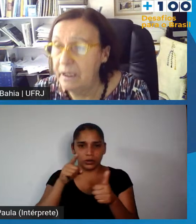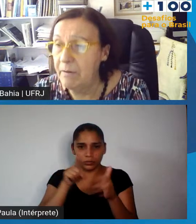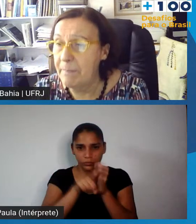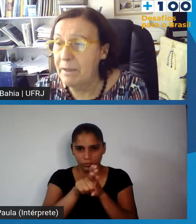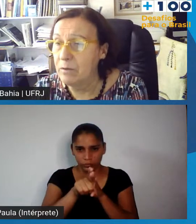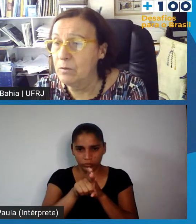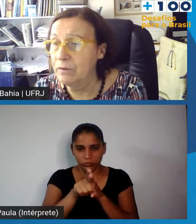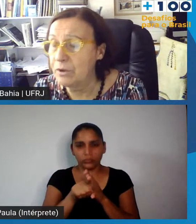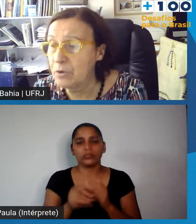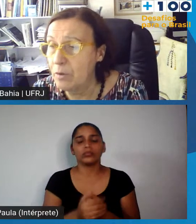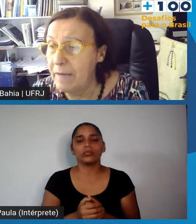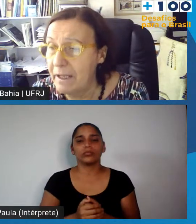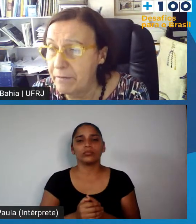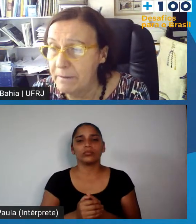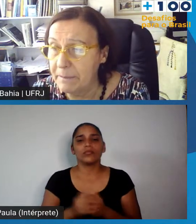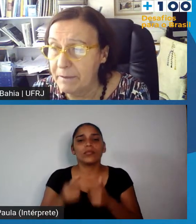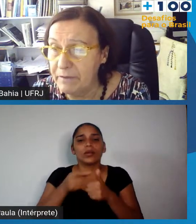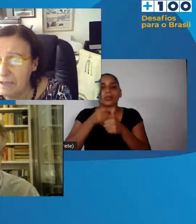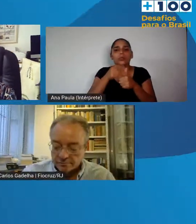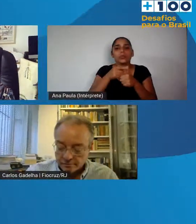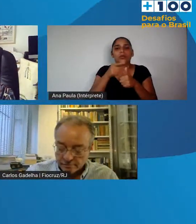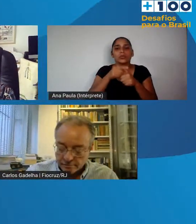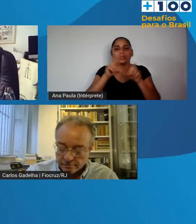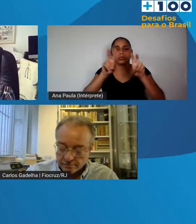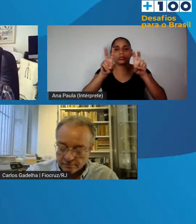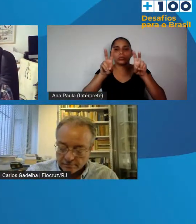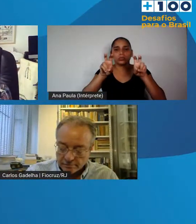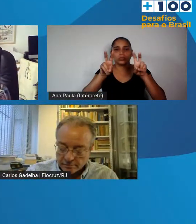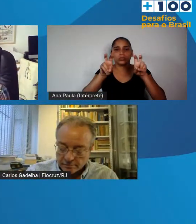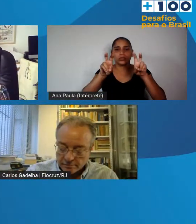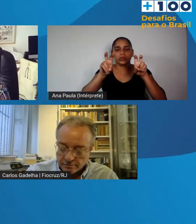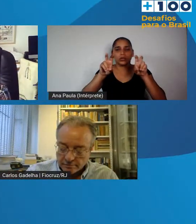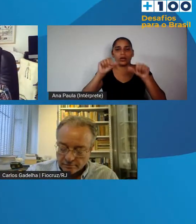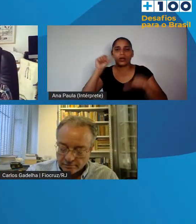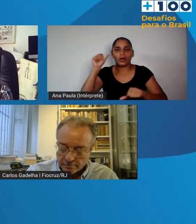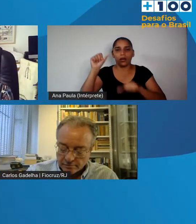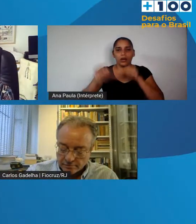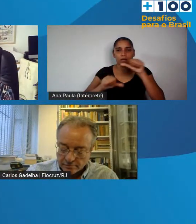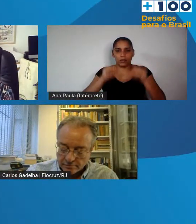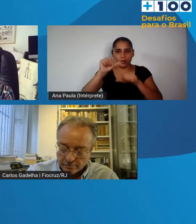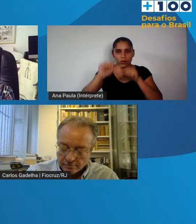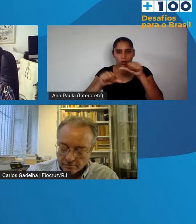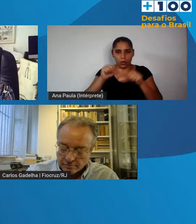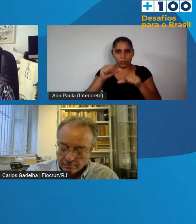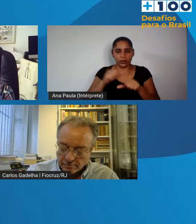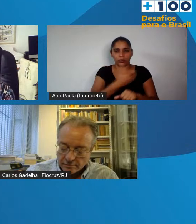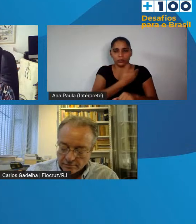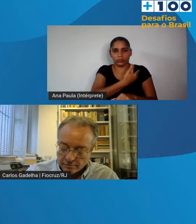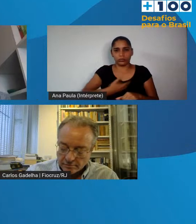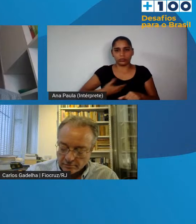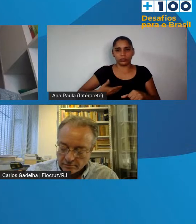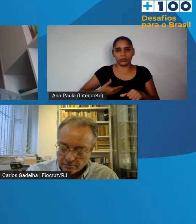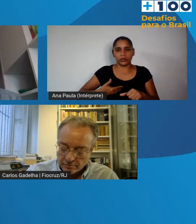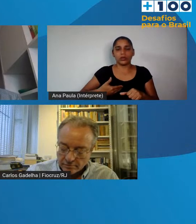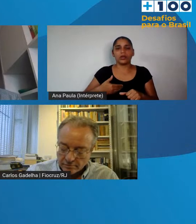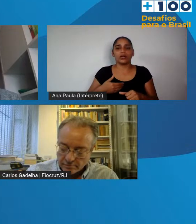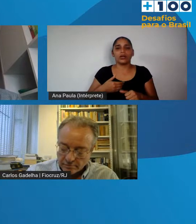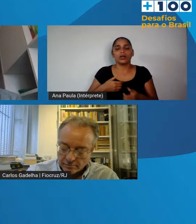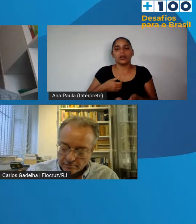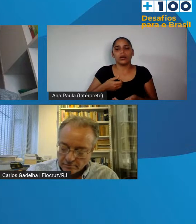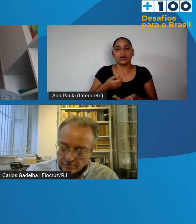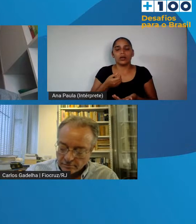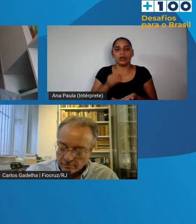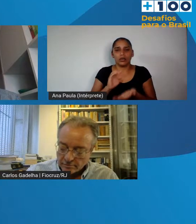que é uma pergunta sobre a reforma da Previdência e os benefícios por invalidez que a reforma da